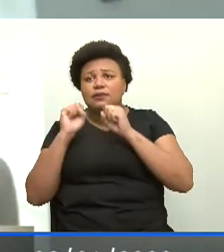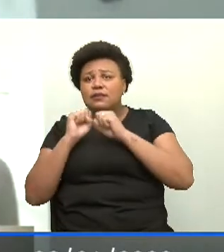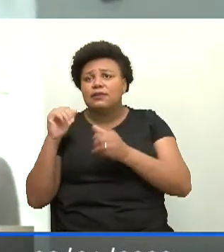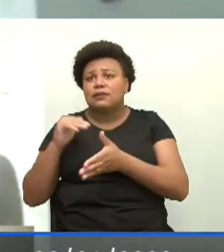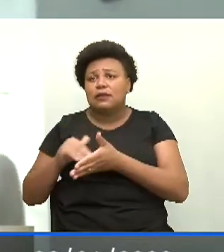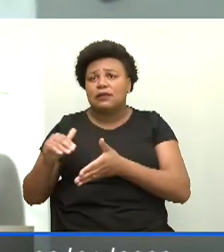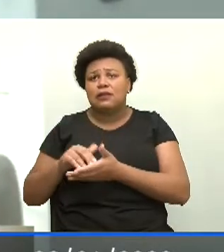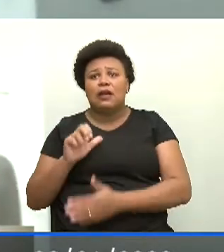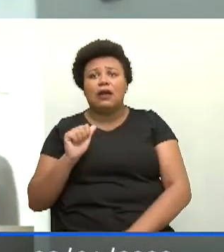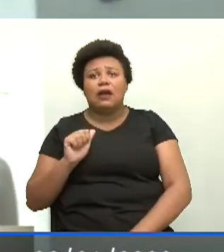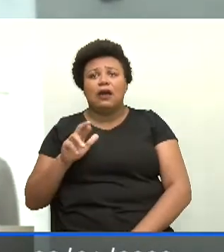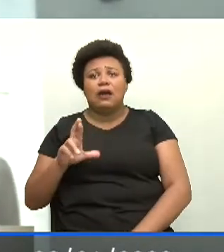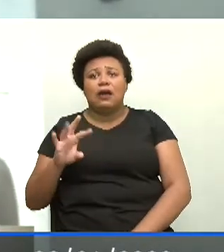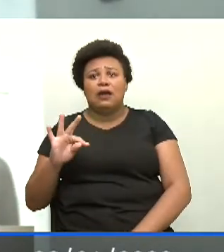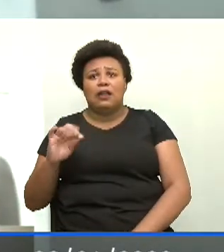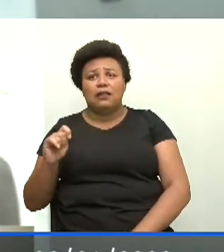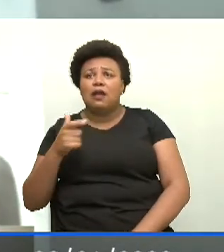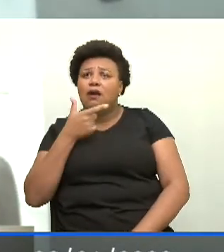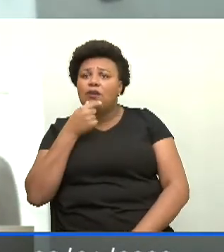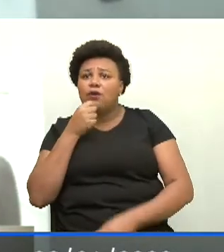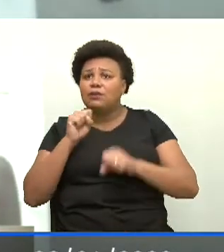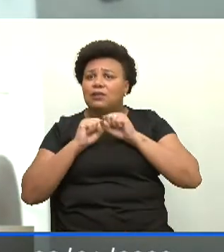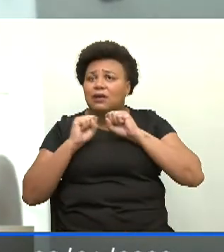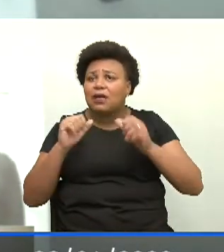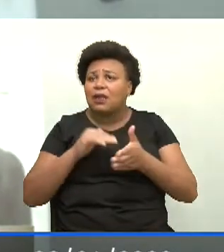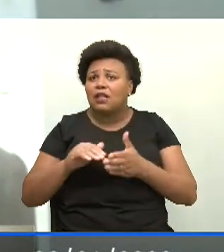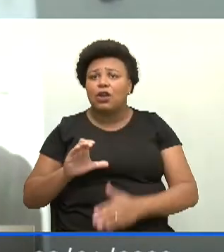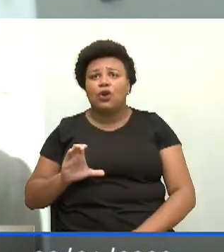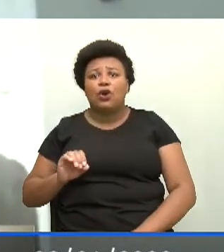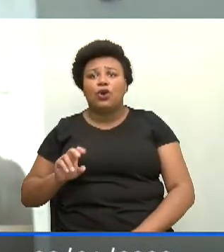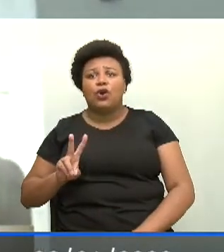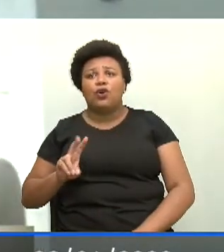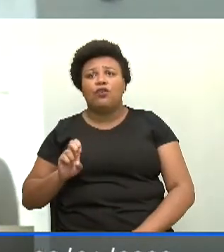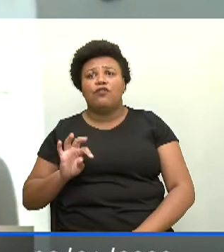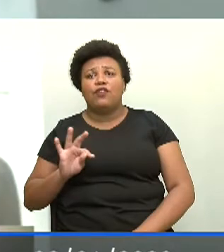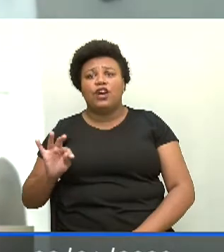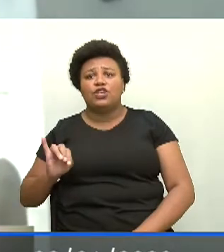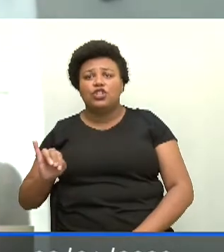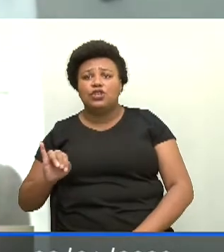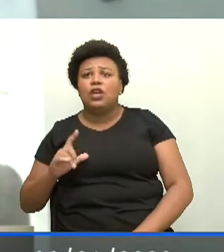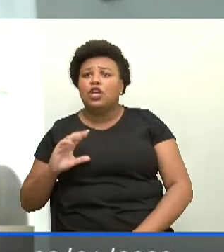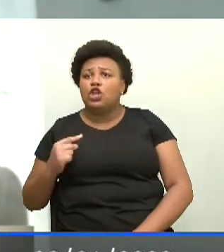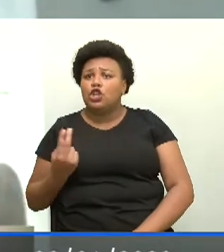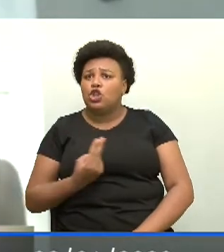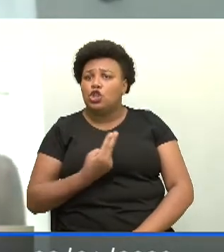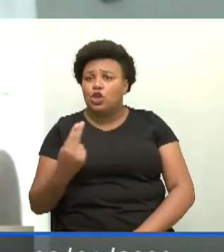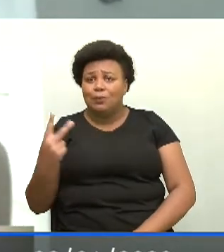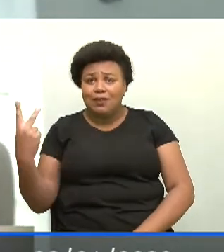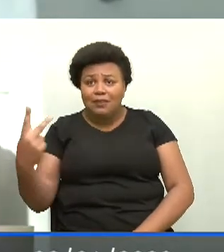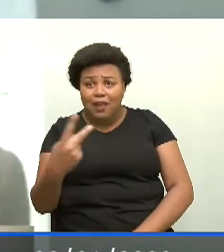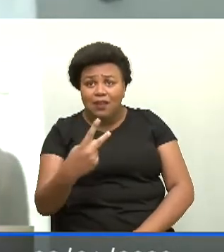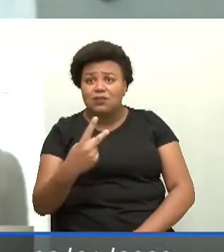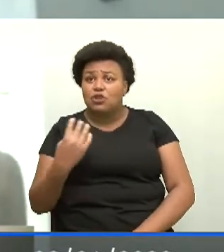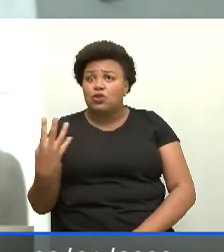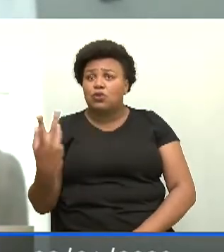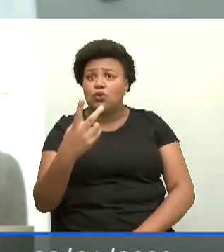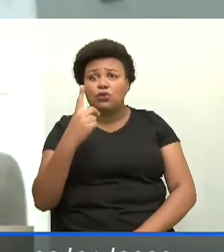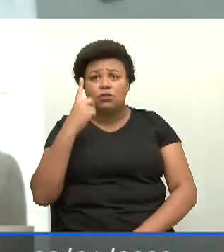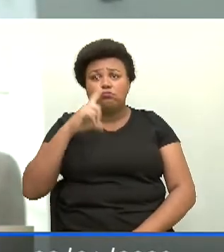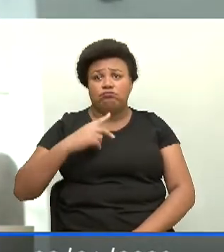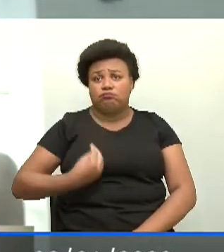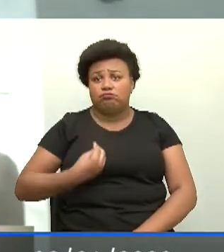Areta, o secretário Kovac, em nome dele todos os deputados que estão presentes.